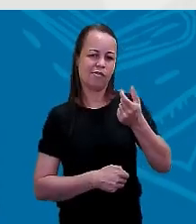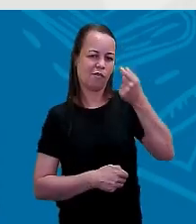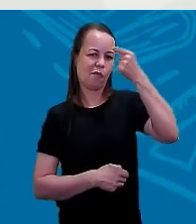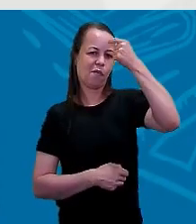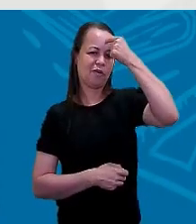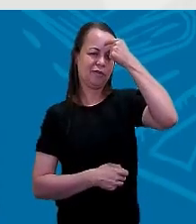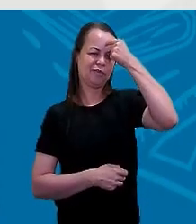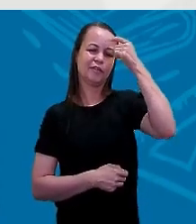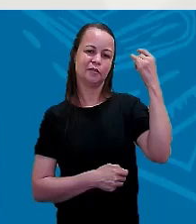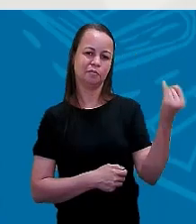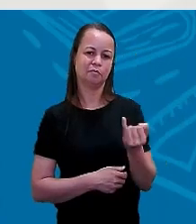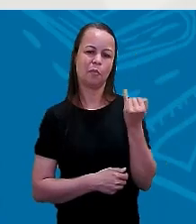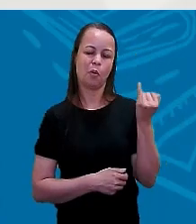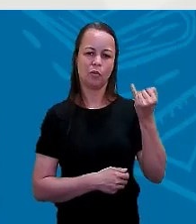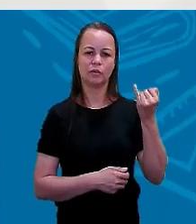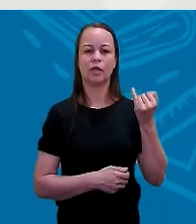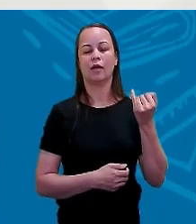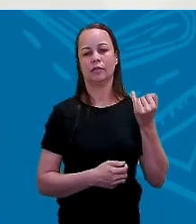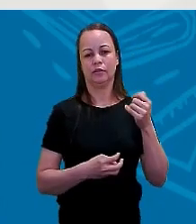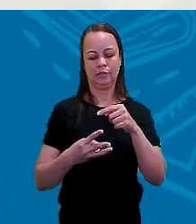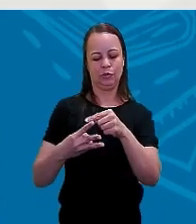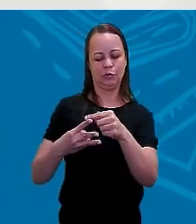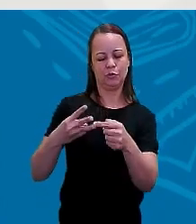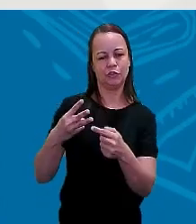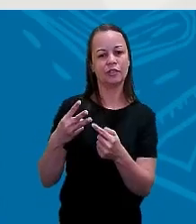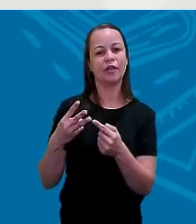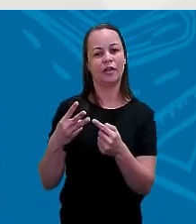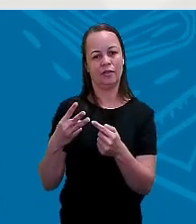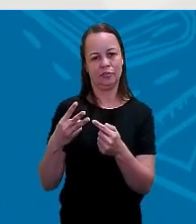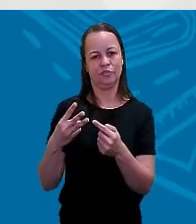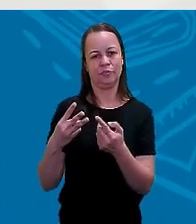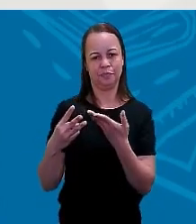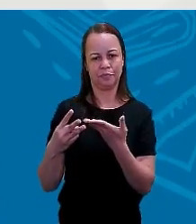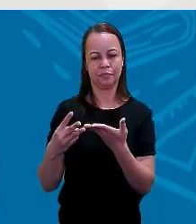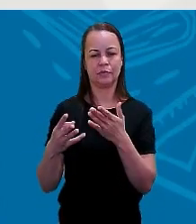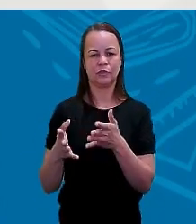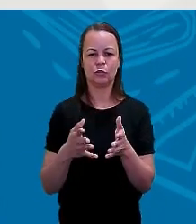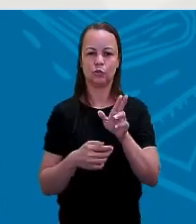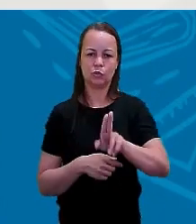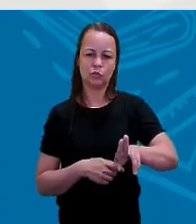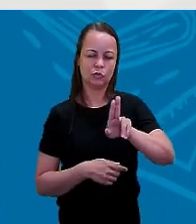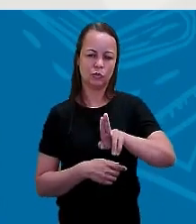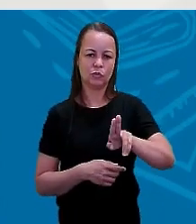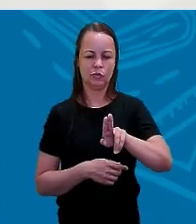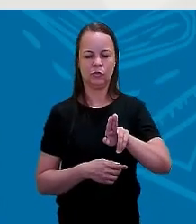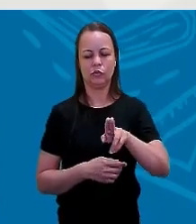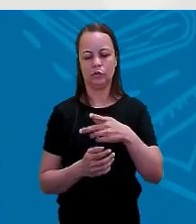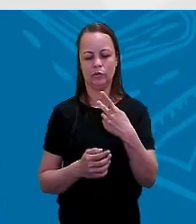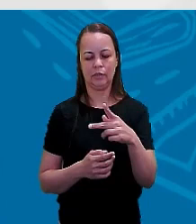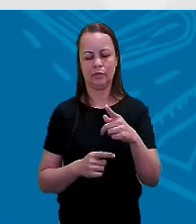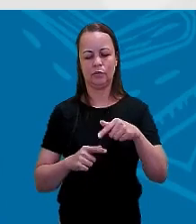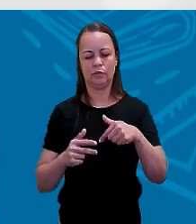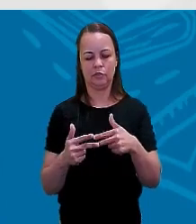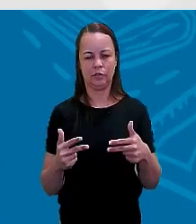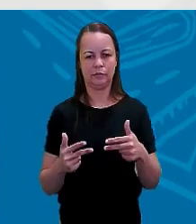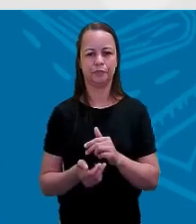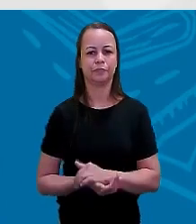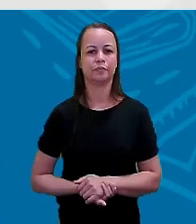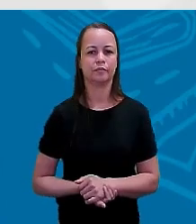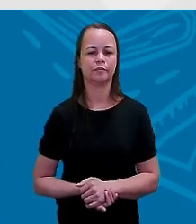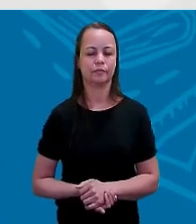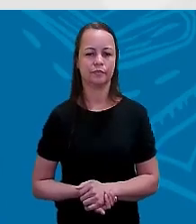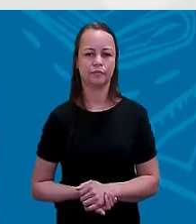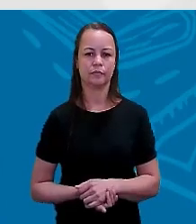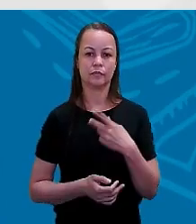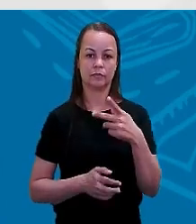né, dessa reciclagem, dessa reutilização e dessa redução do uso aí desses objetos, tá certo?